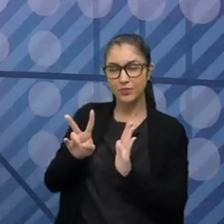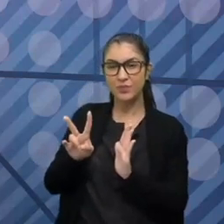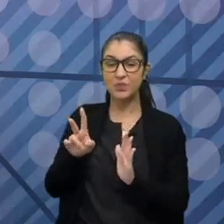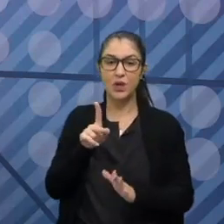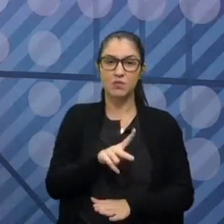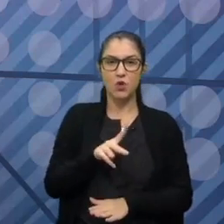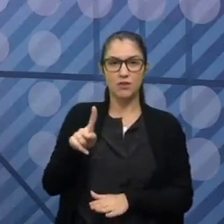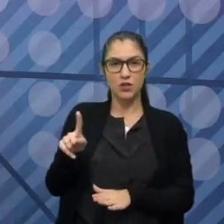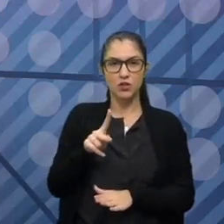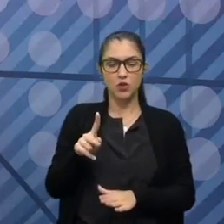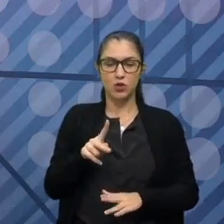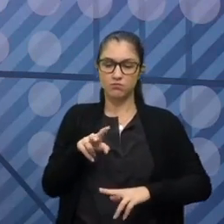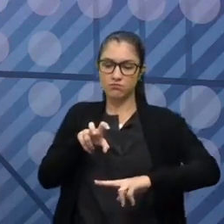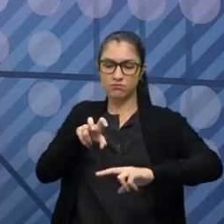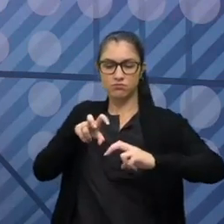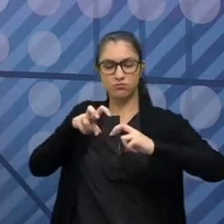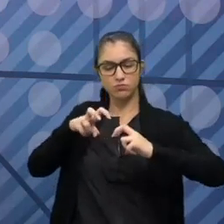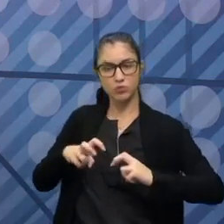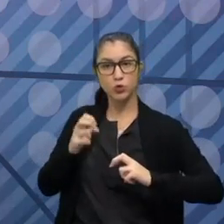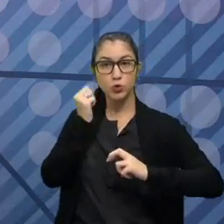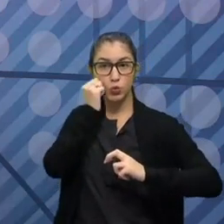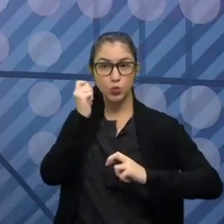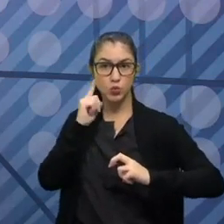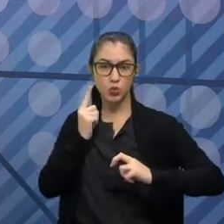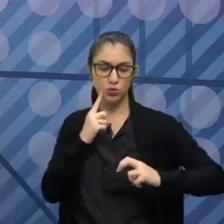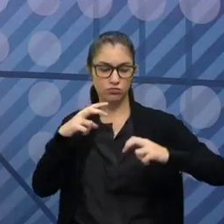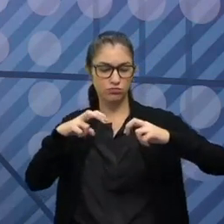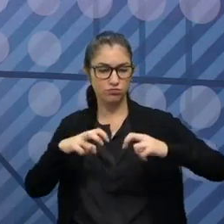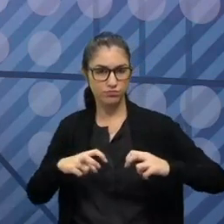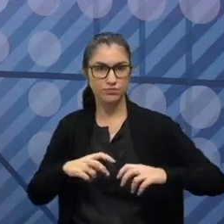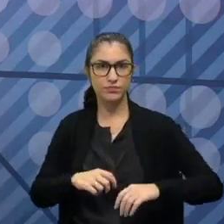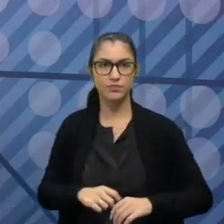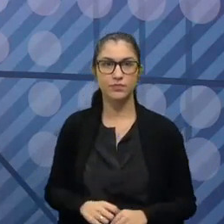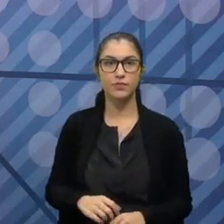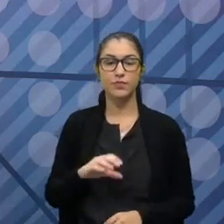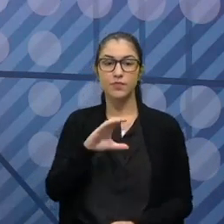os professores sentam com os alunos surdos e vão